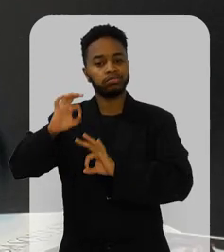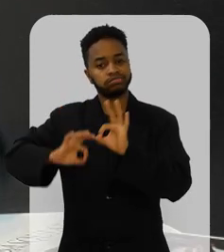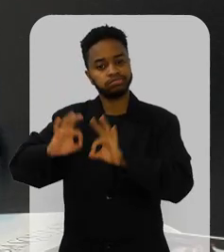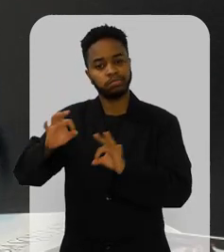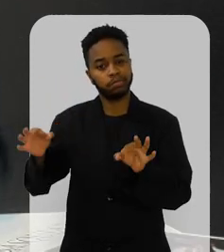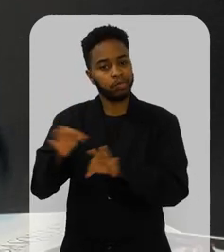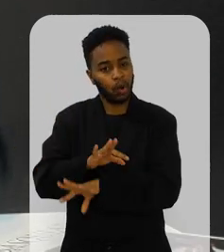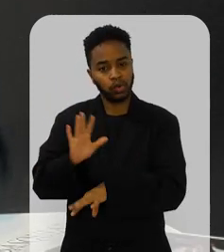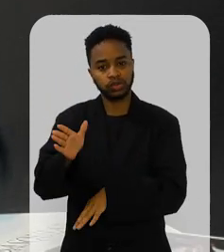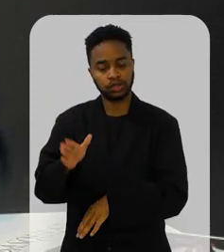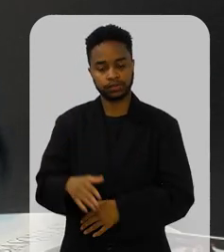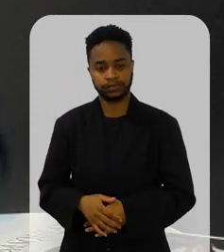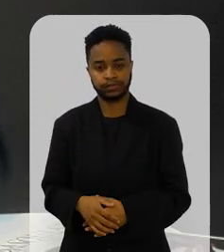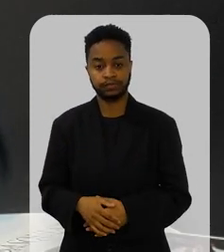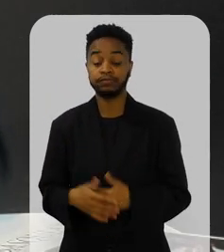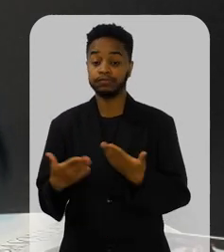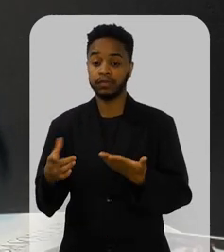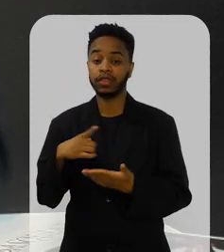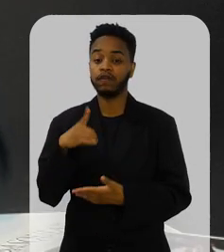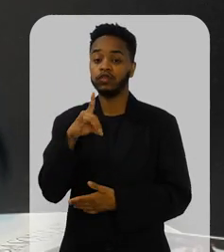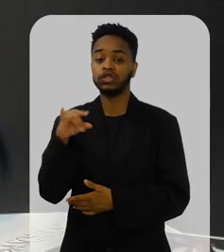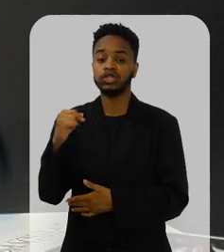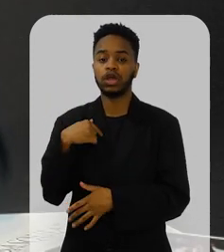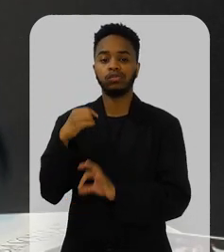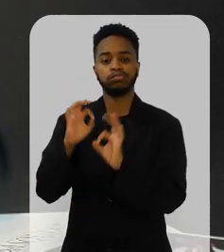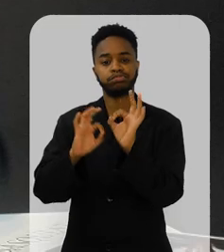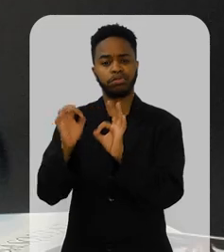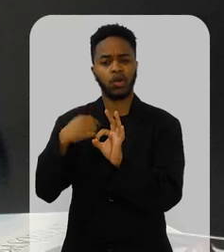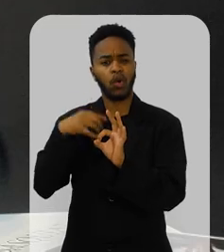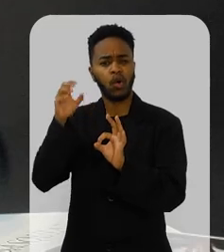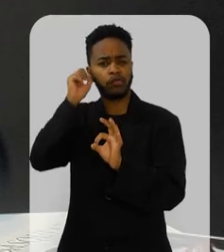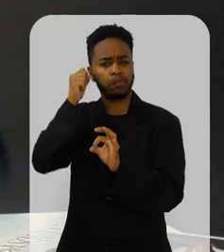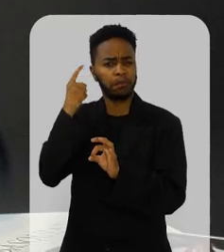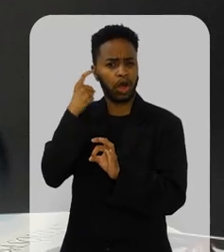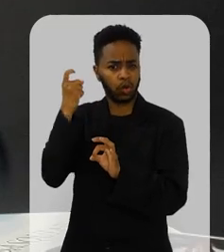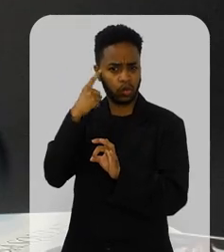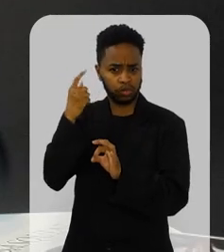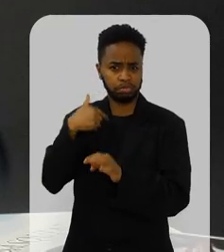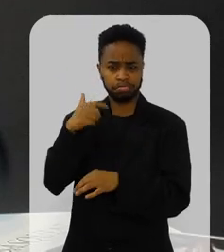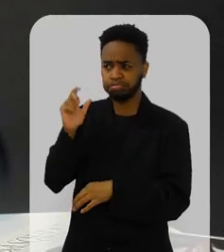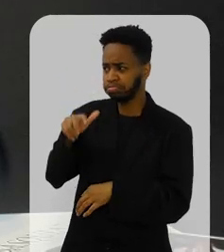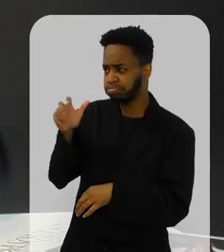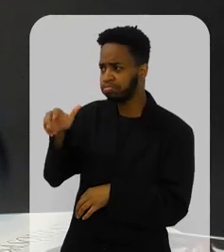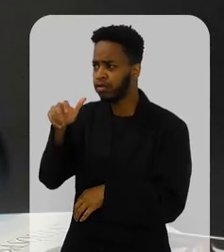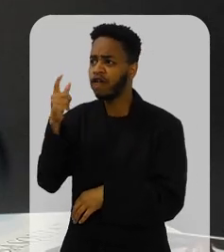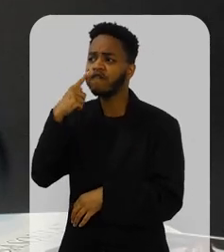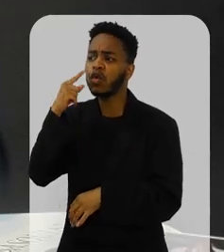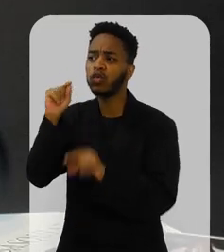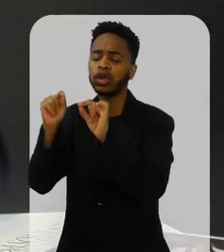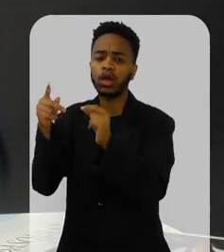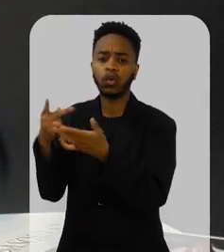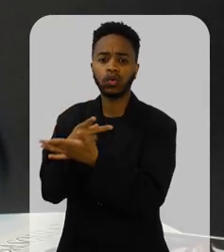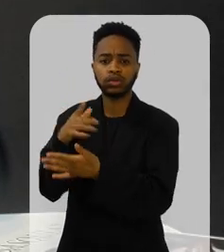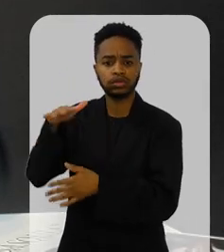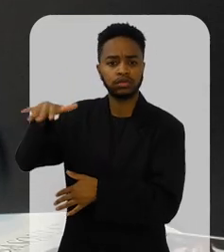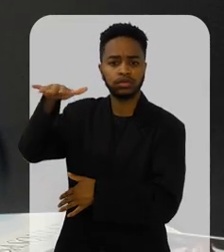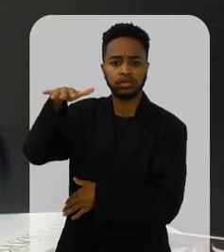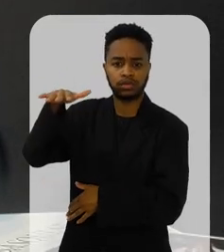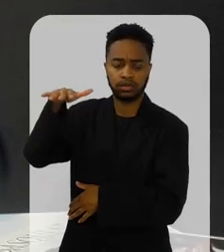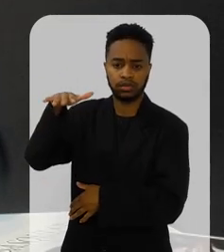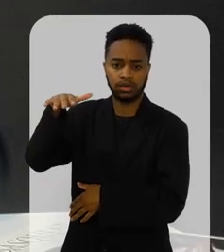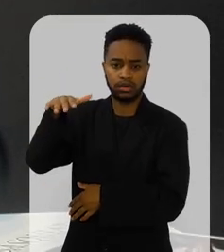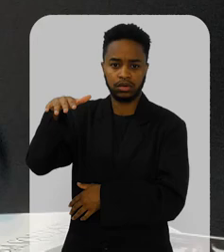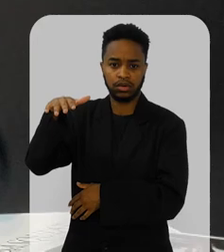estar inteiro. Aí numa noite eu subi, porque eu estava ouvindo uns barulhos, eu subi nesse mezanino onde não tinha